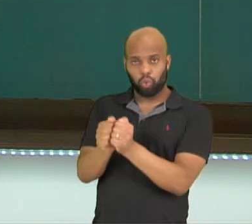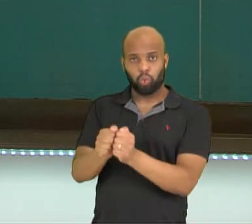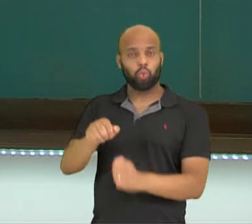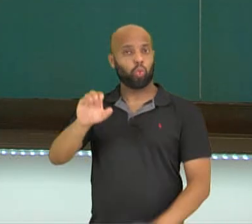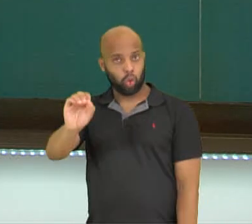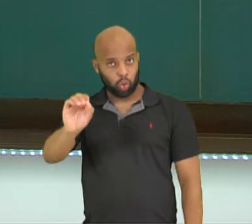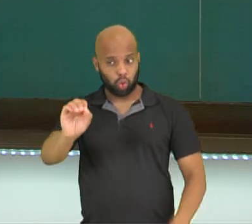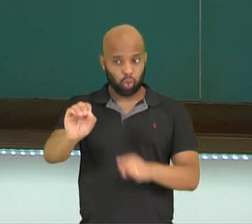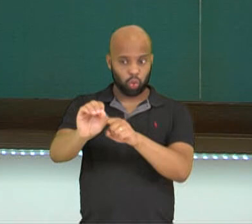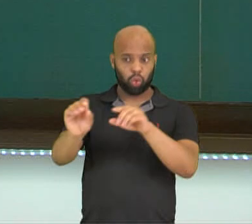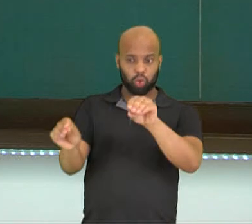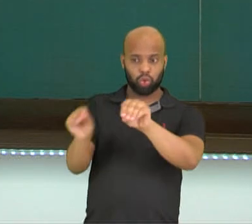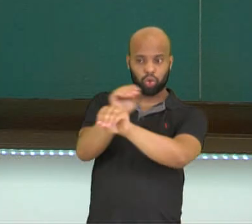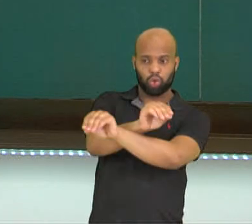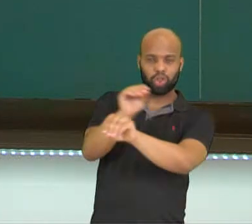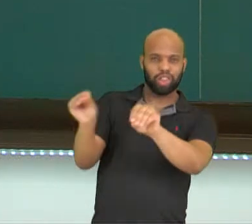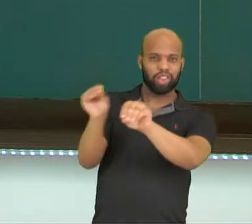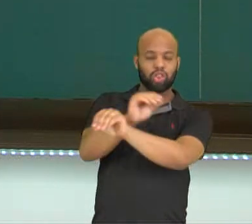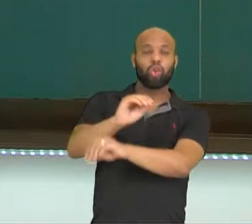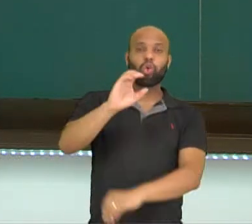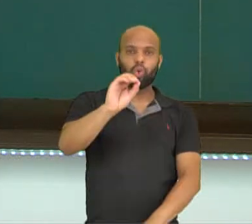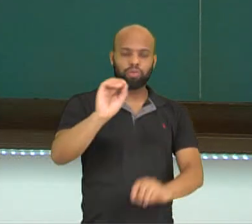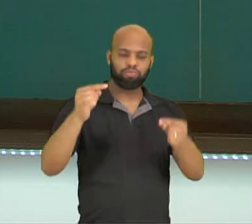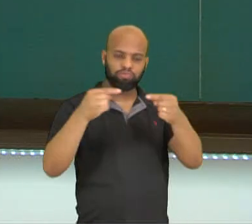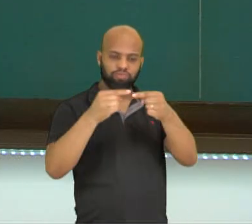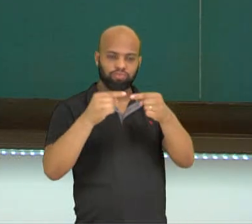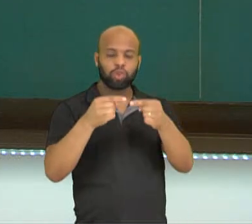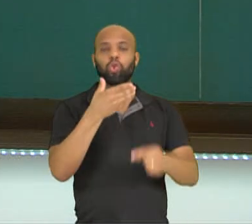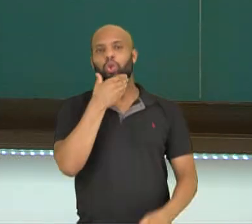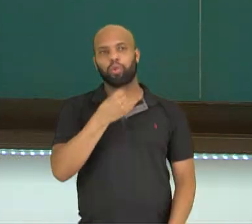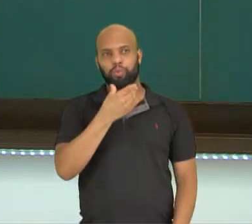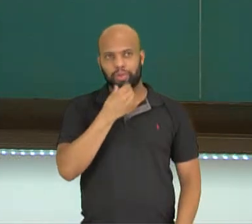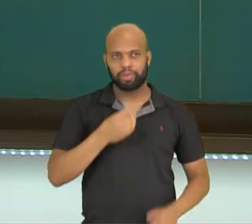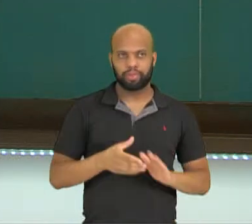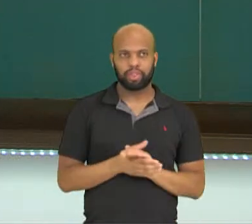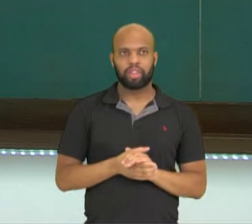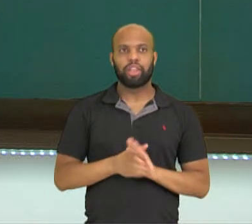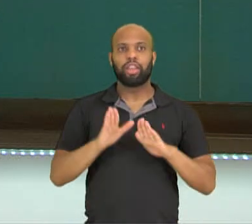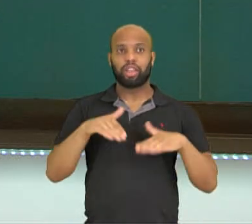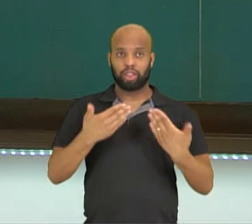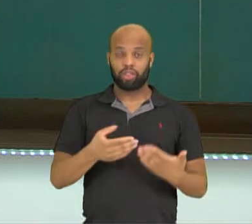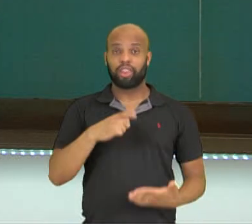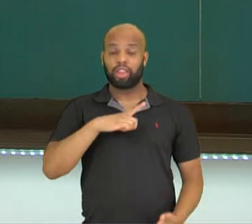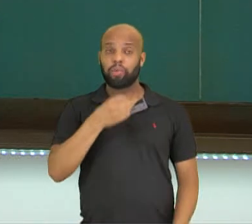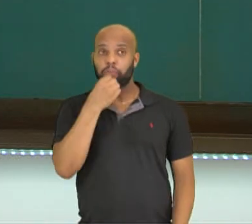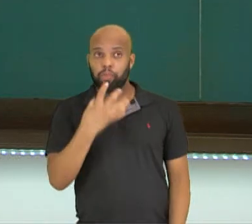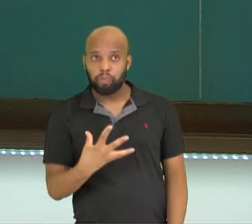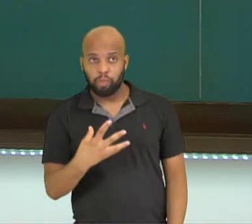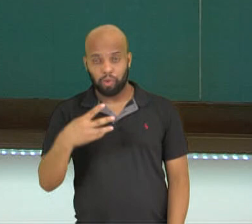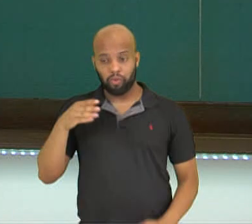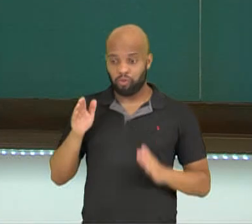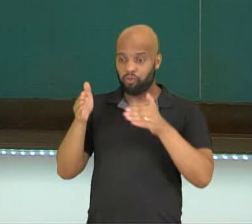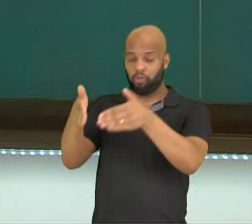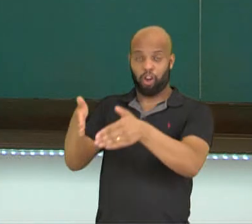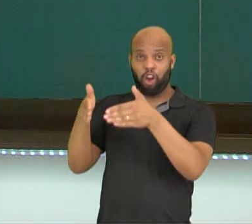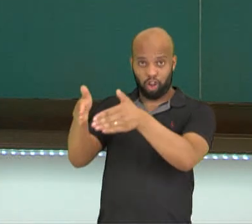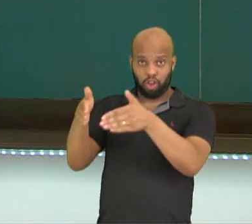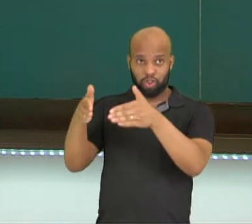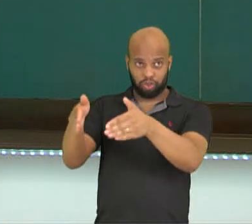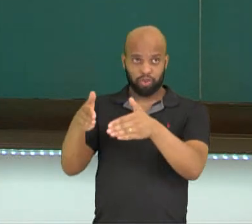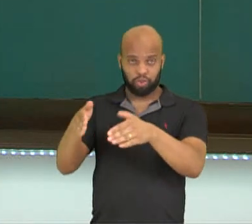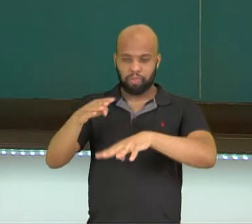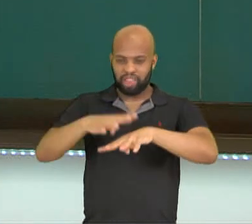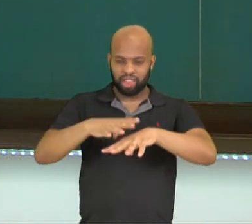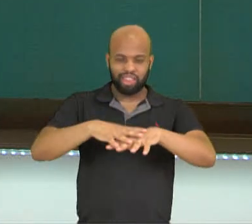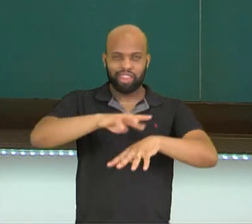artigo concorda com o rapaz, né? O qual, embora tivesse mais aptidão para ciências exatas,